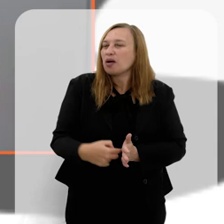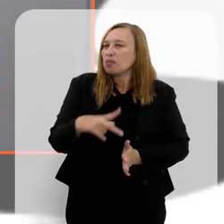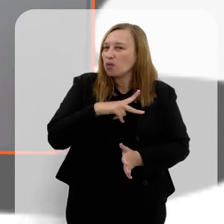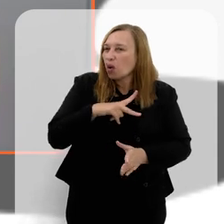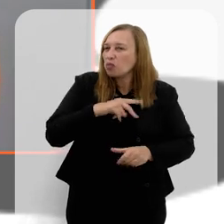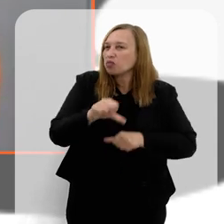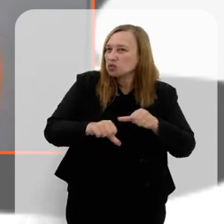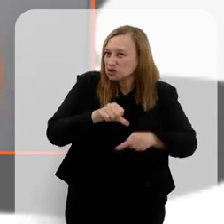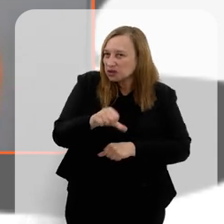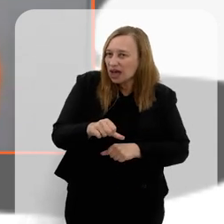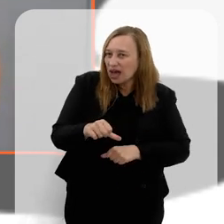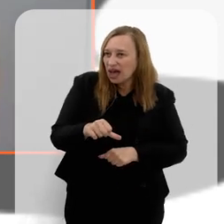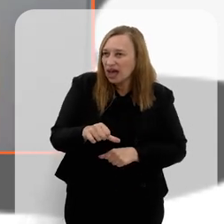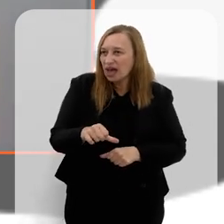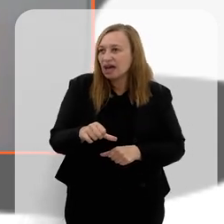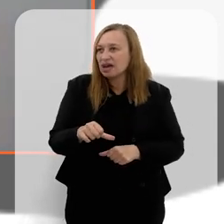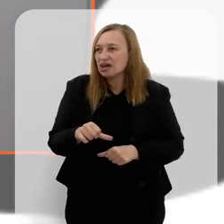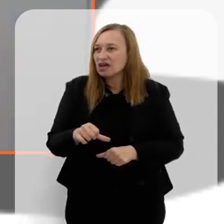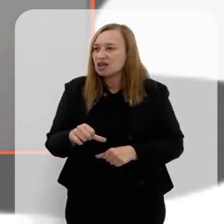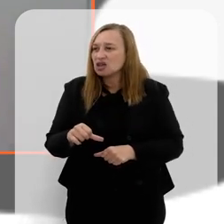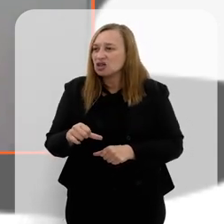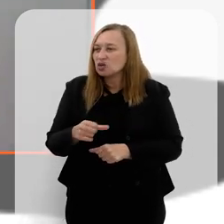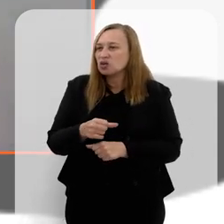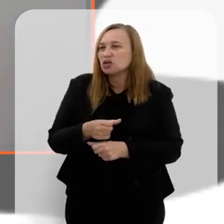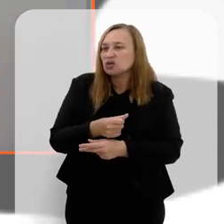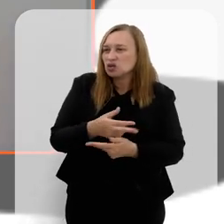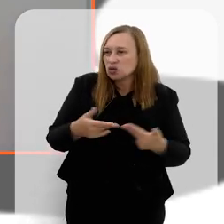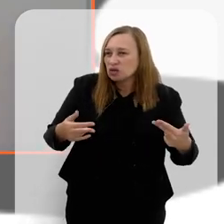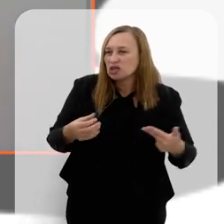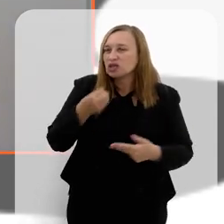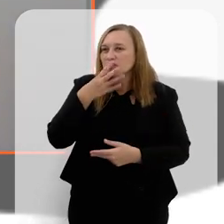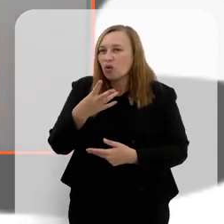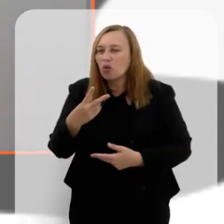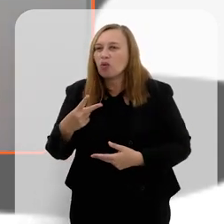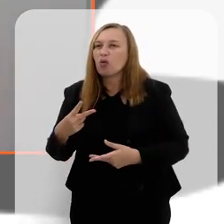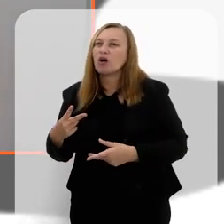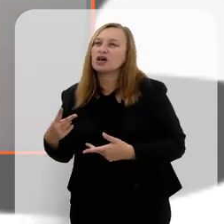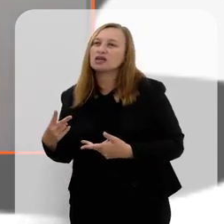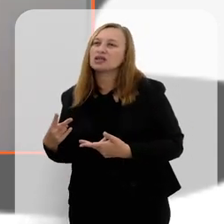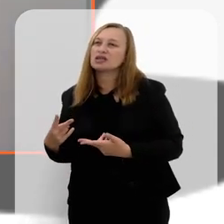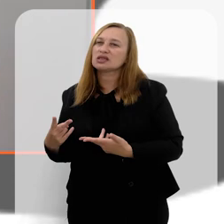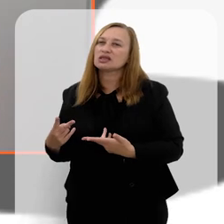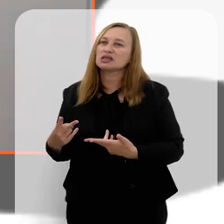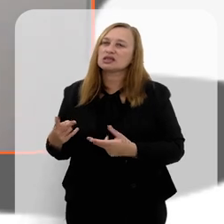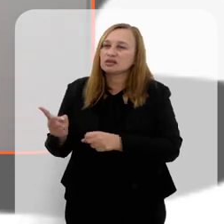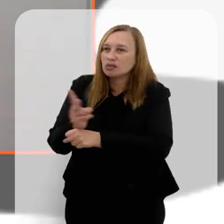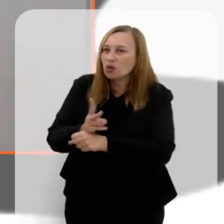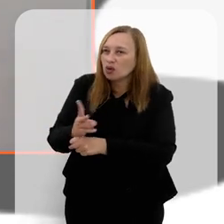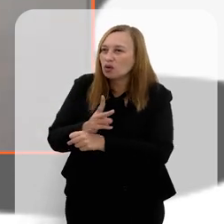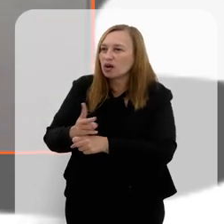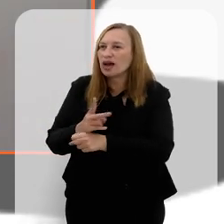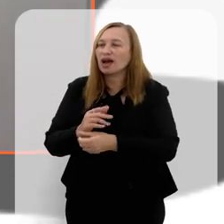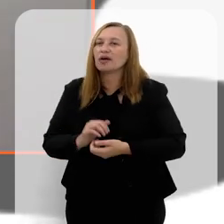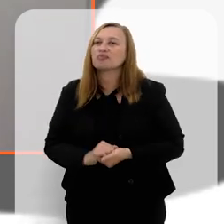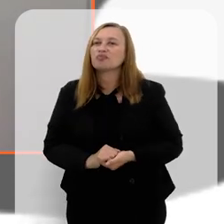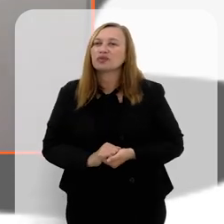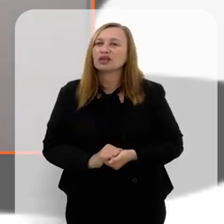né? Buscar mais as virtudes, paciência, tolerância,